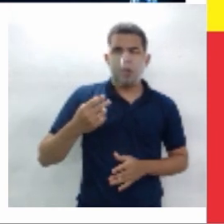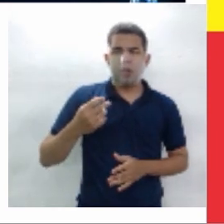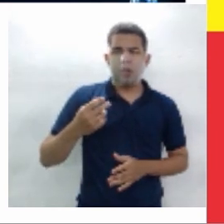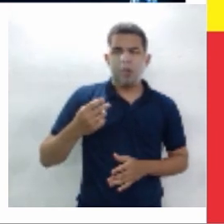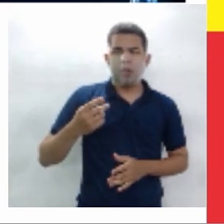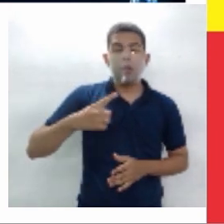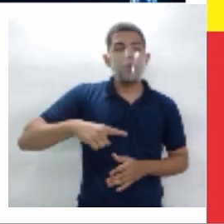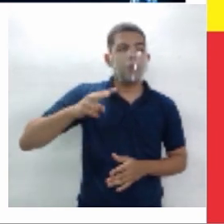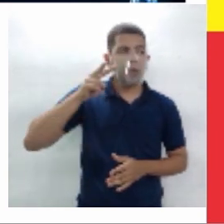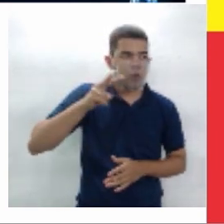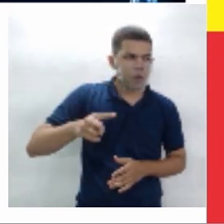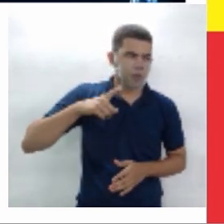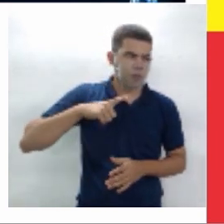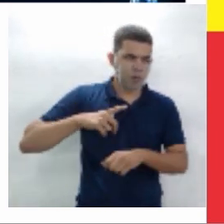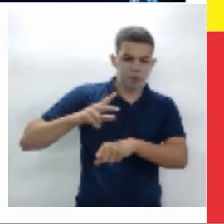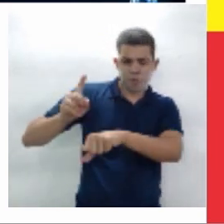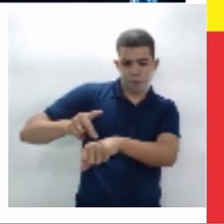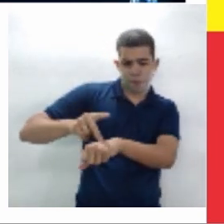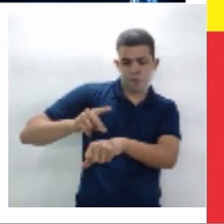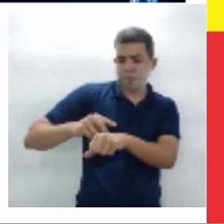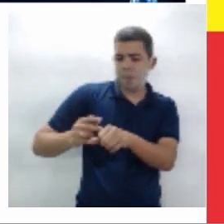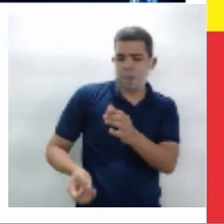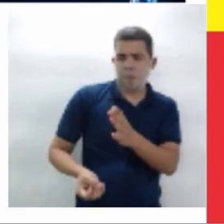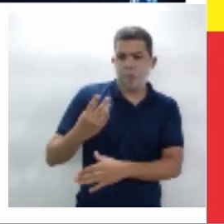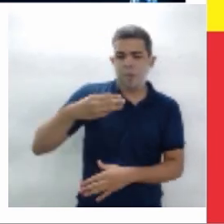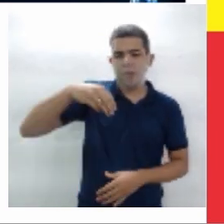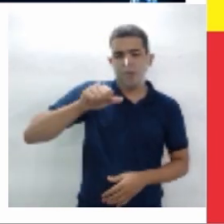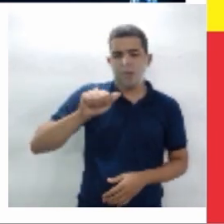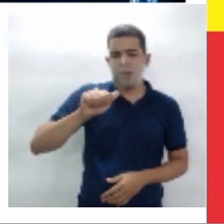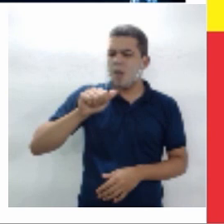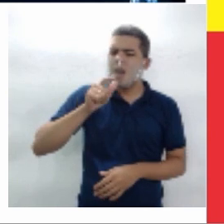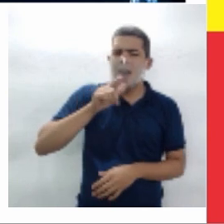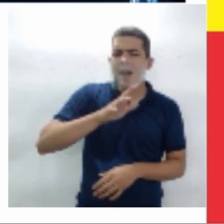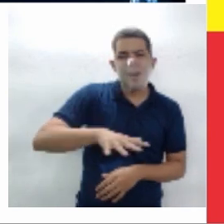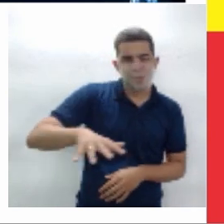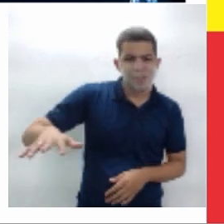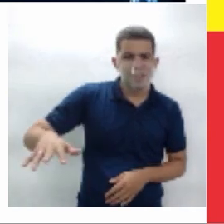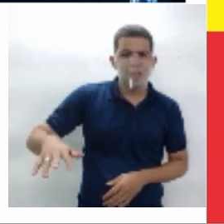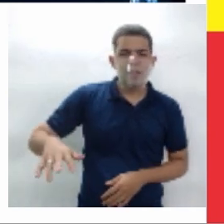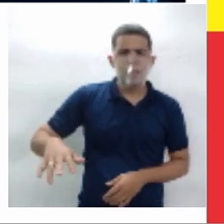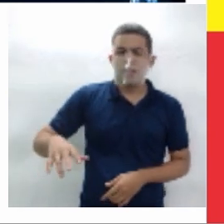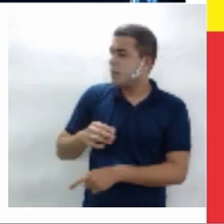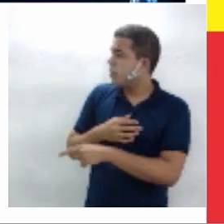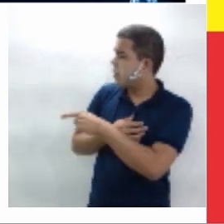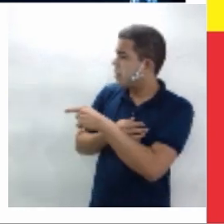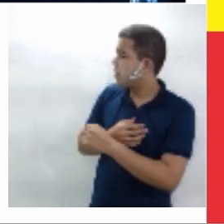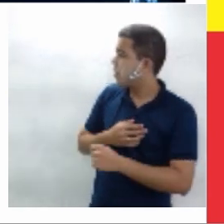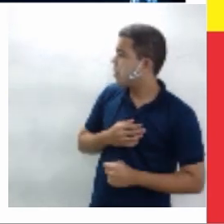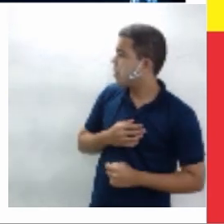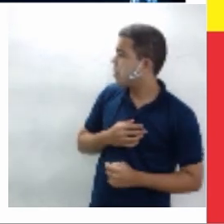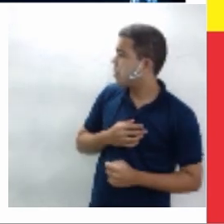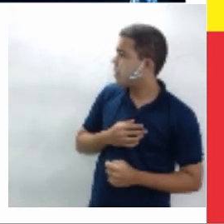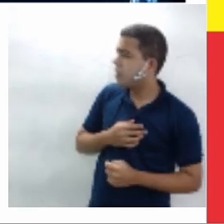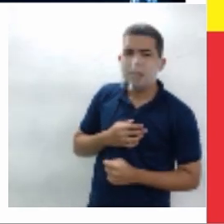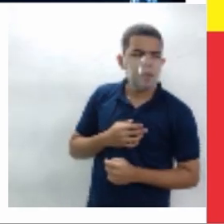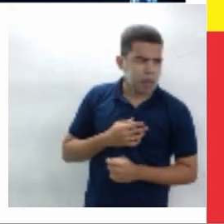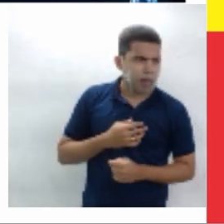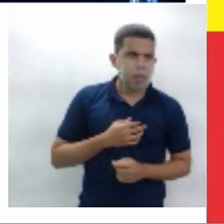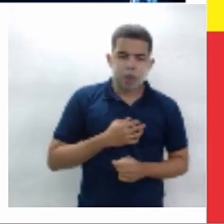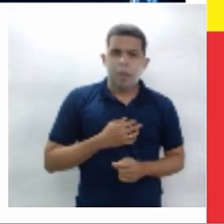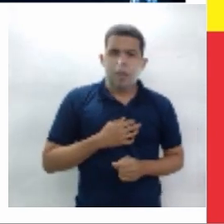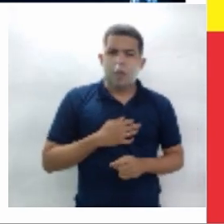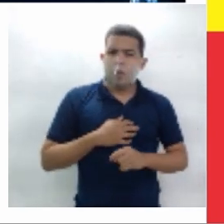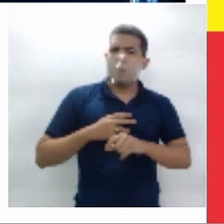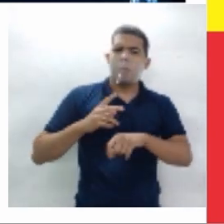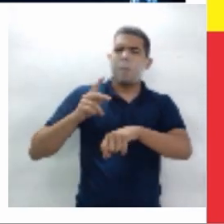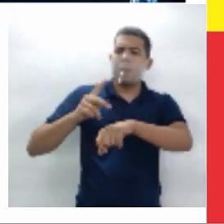gente vê as rochas de origem marinha que foram encontradas no topo de altas